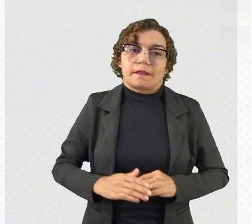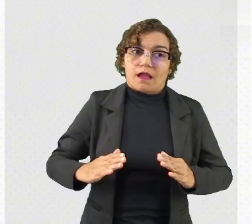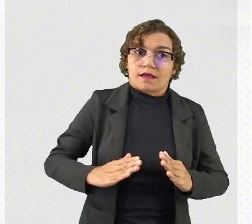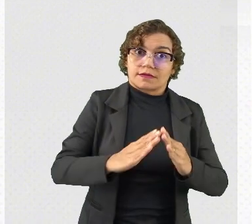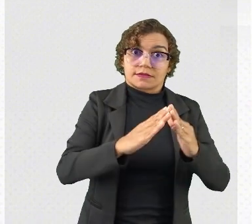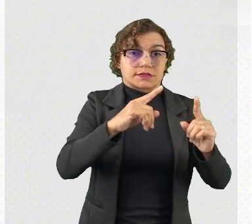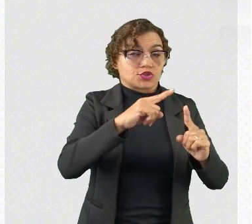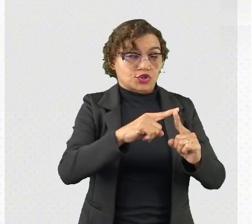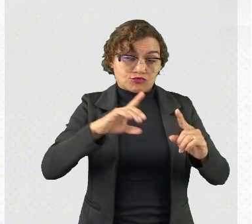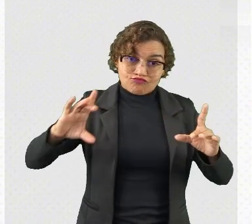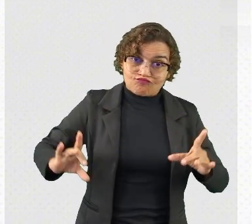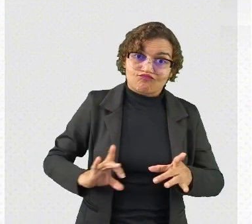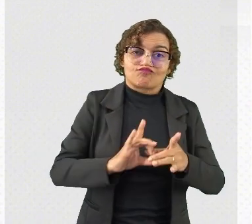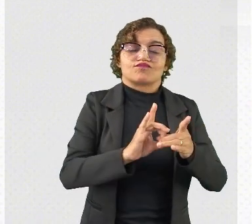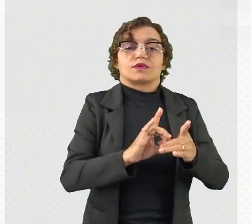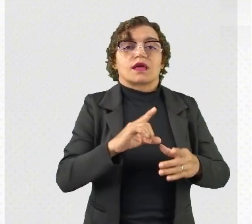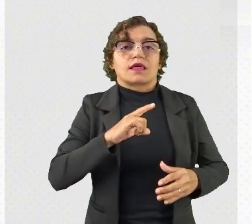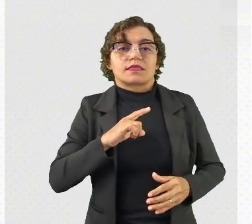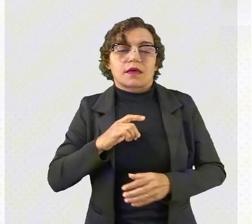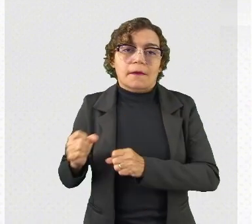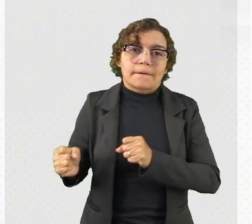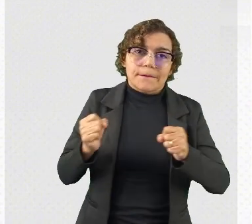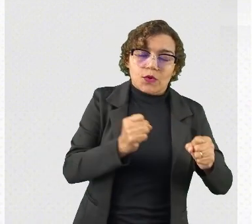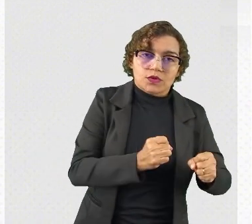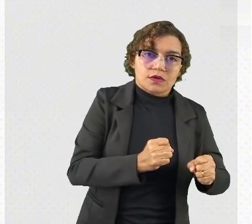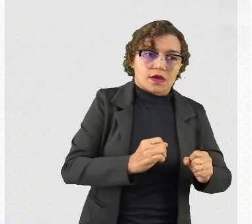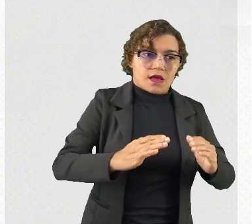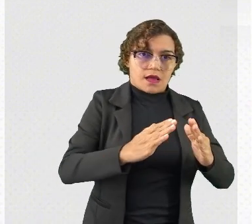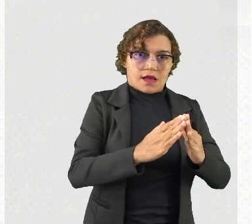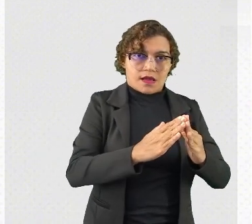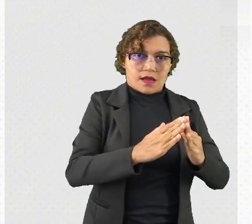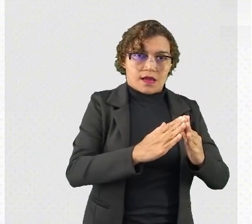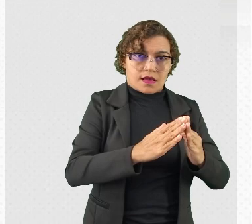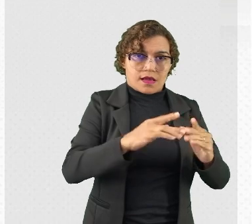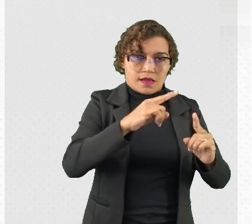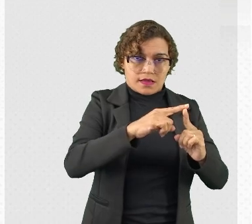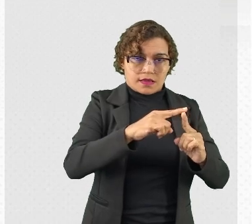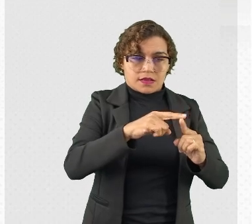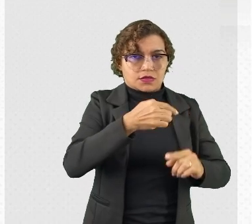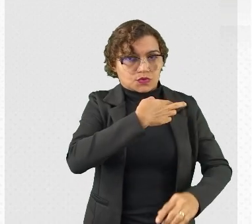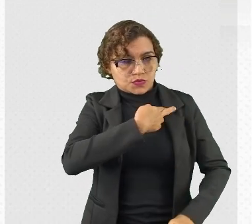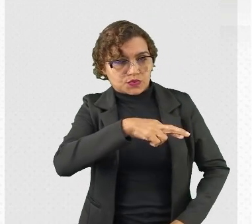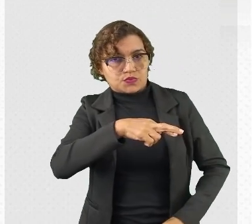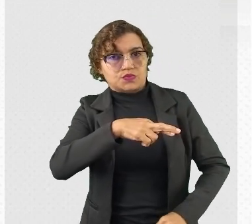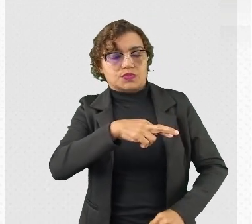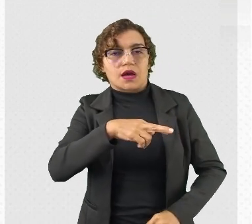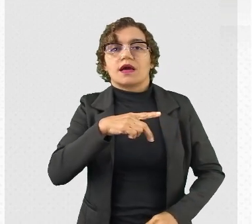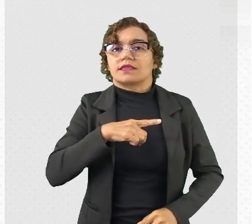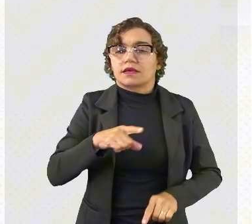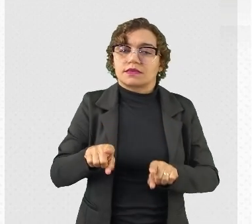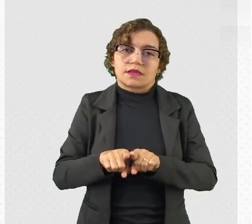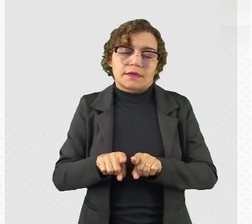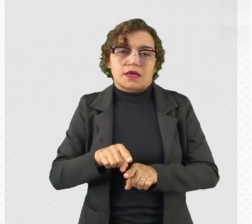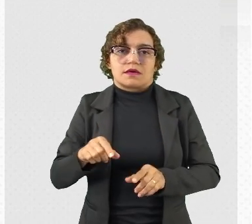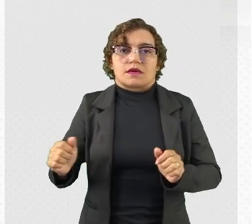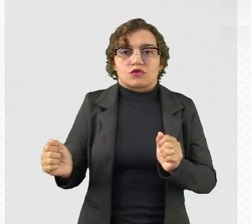igreja, né, dividia o poder entre o clero, né, e, no caso, esse